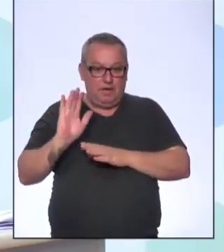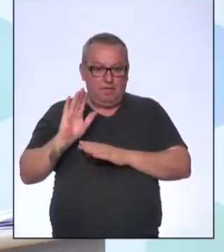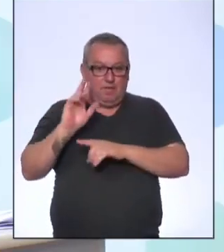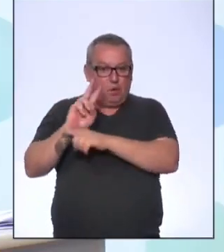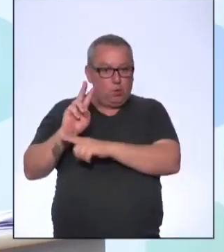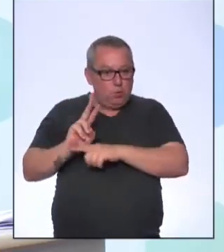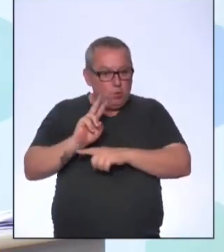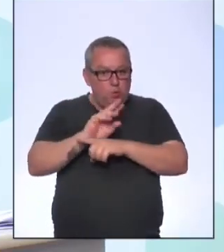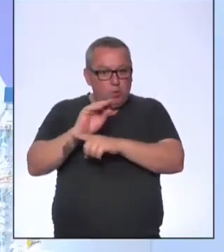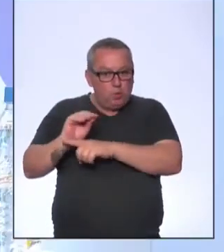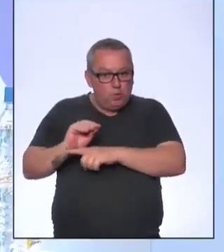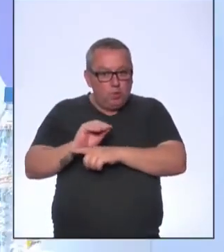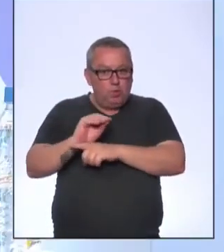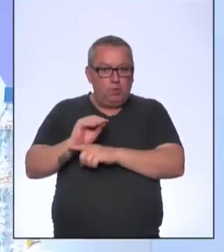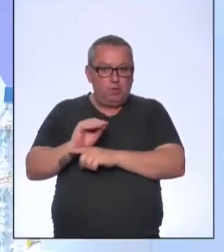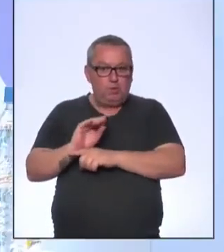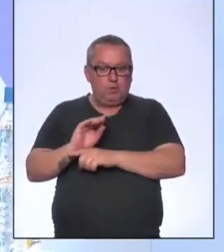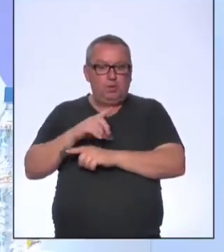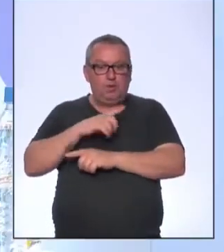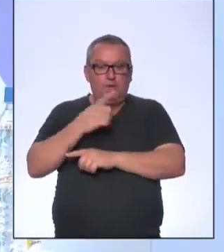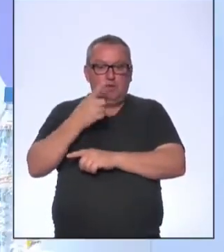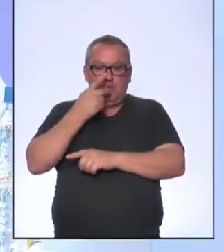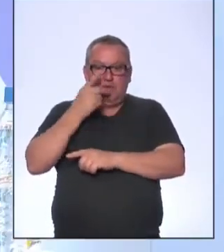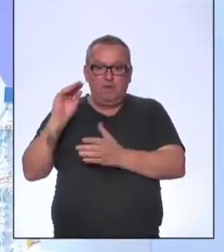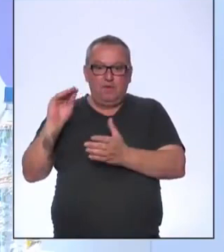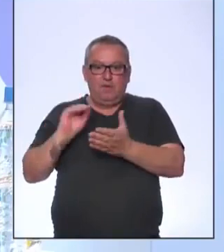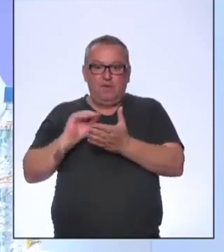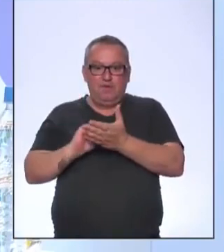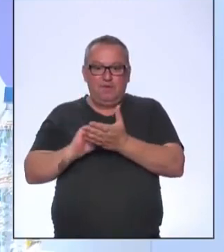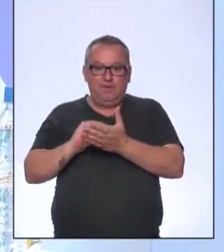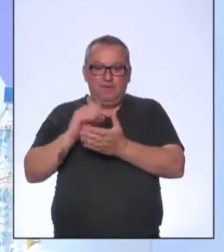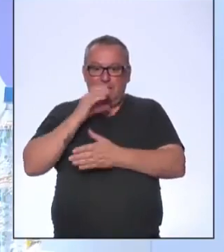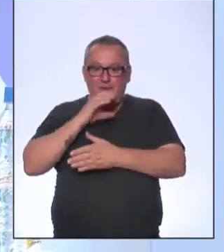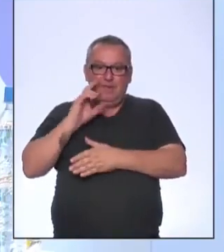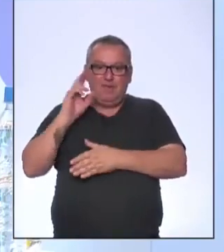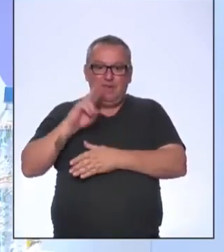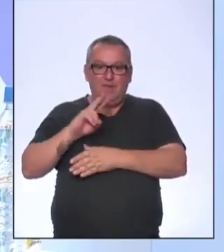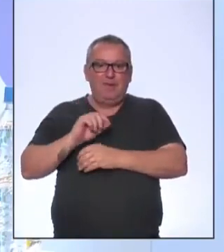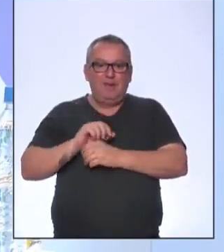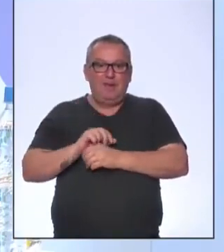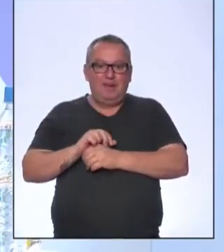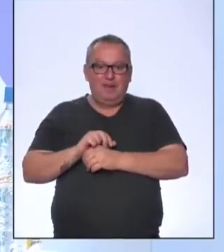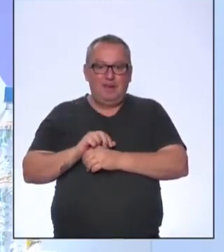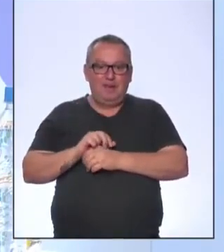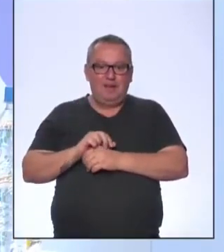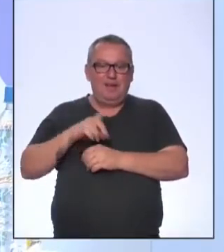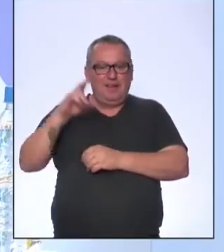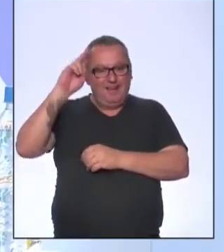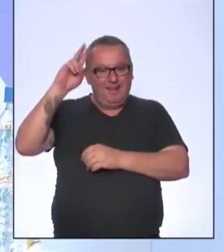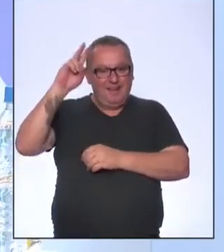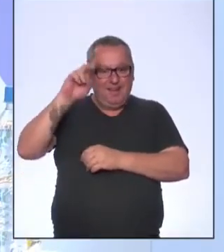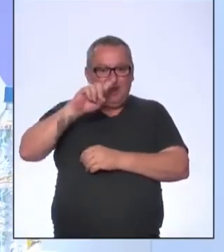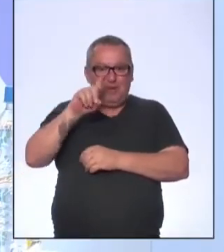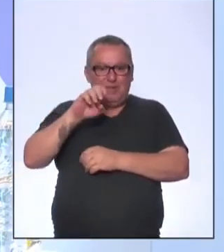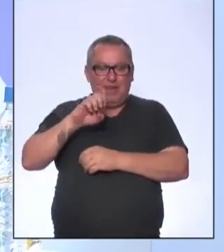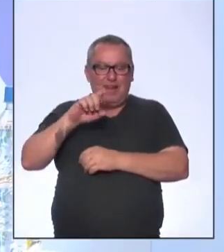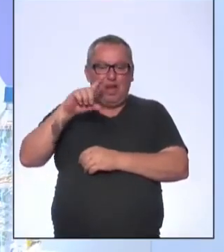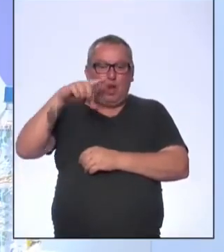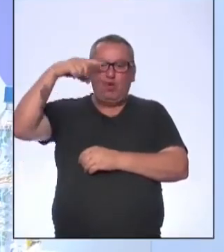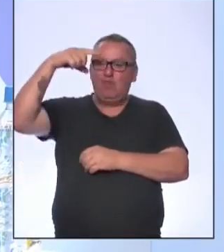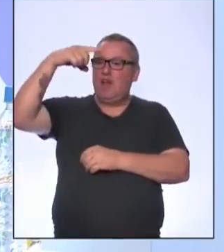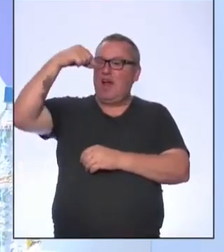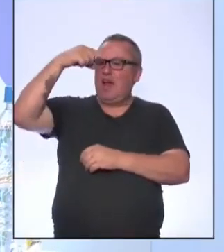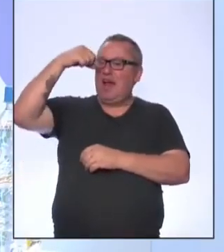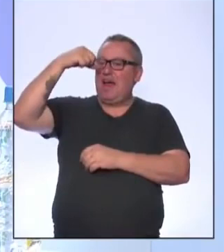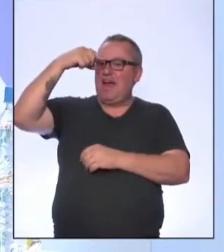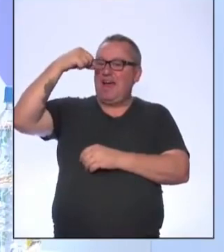eles estão falando isso. Teve um aqui até que citou, passou tão depressa, mas deu para ver. O Zé Gotinha, olha, está surgindo a vacina. Então,